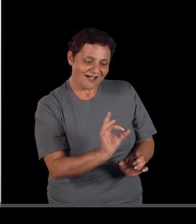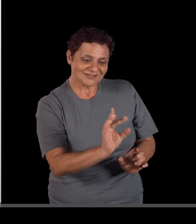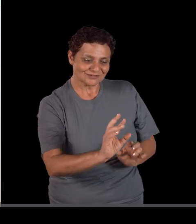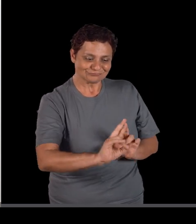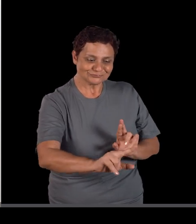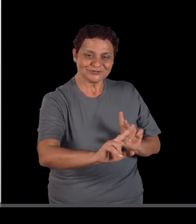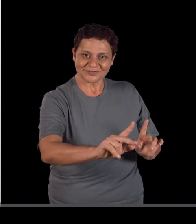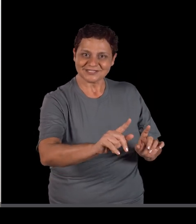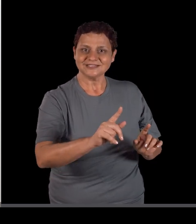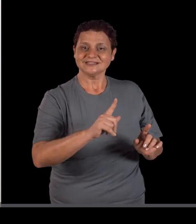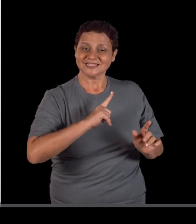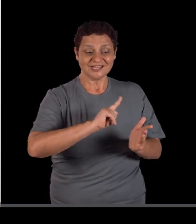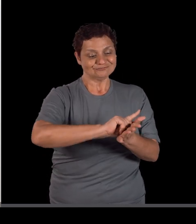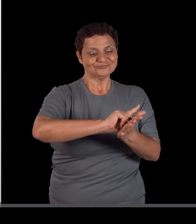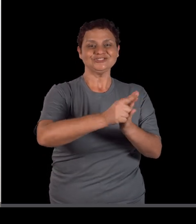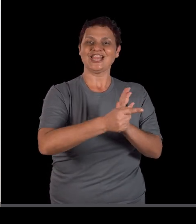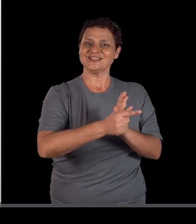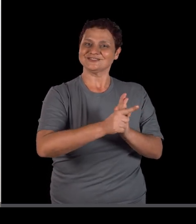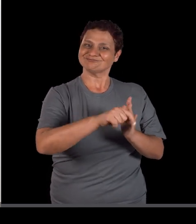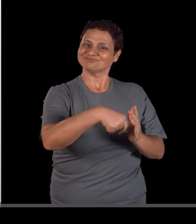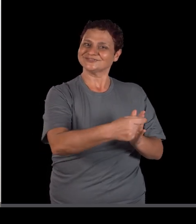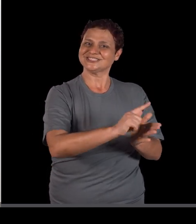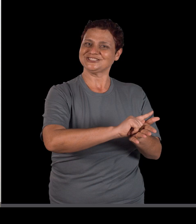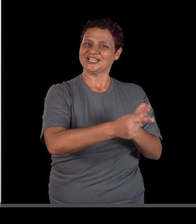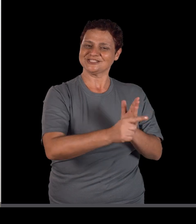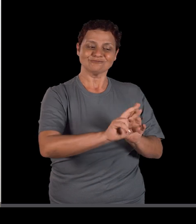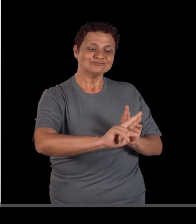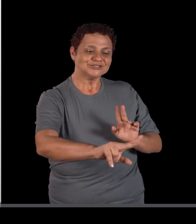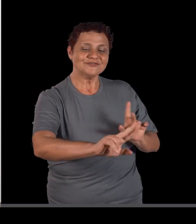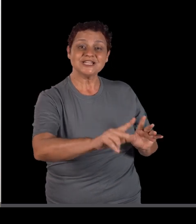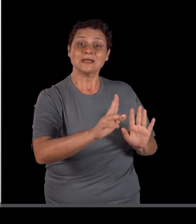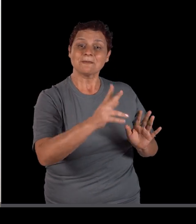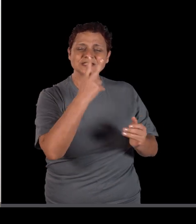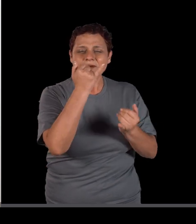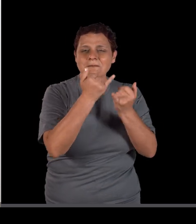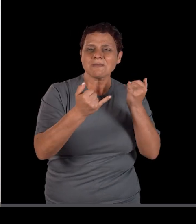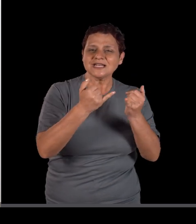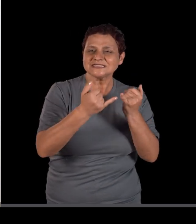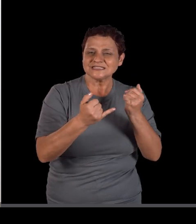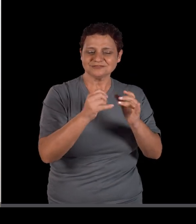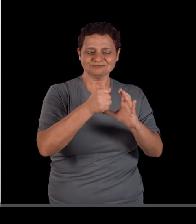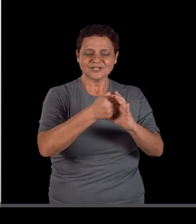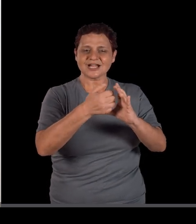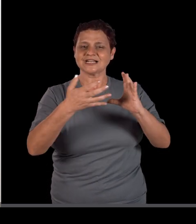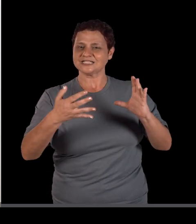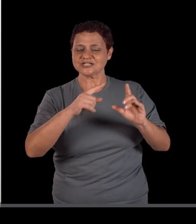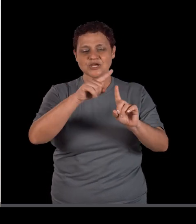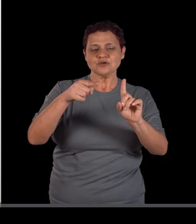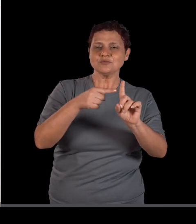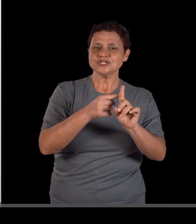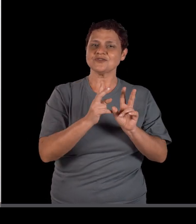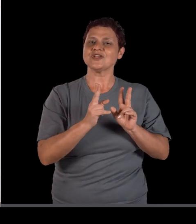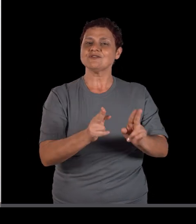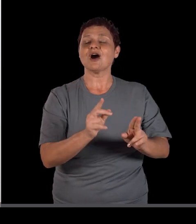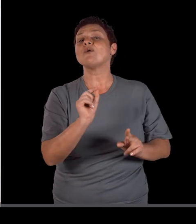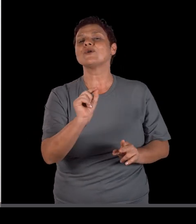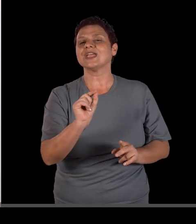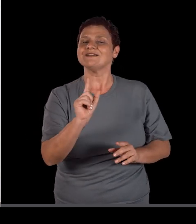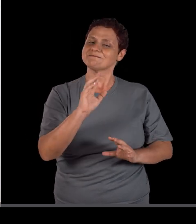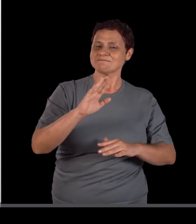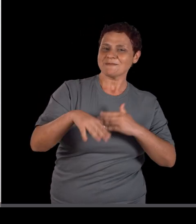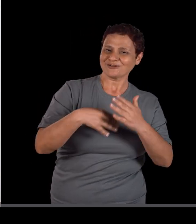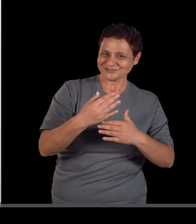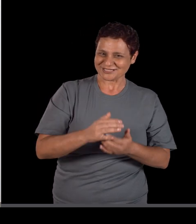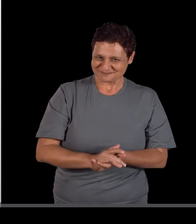desse grupo, que são os gêneros textuais, que são diferentes entre si, mas eles têm uma característica, uma finalidade em comum, que